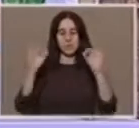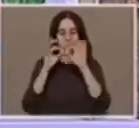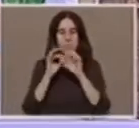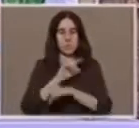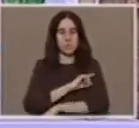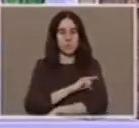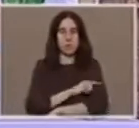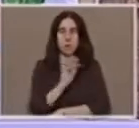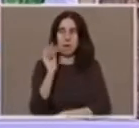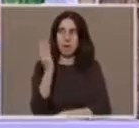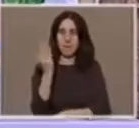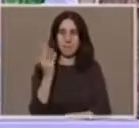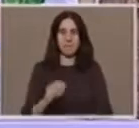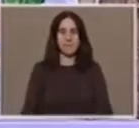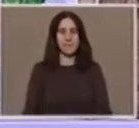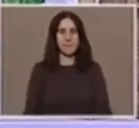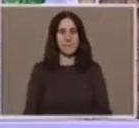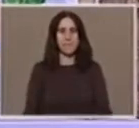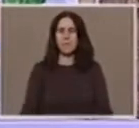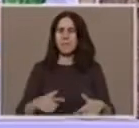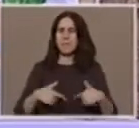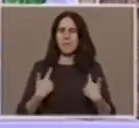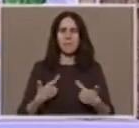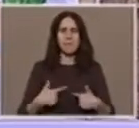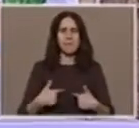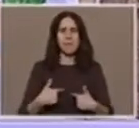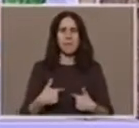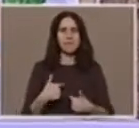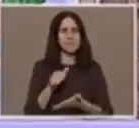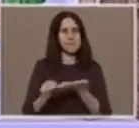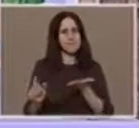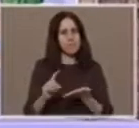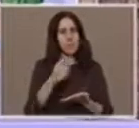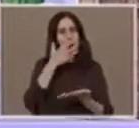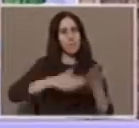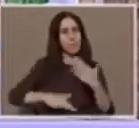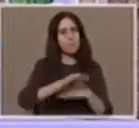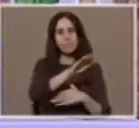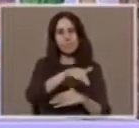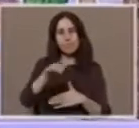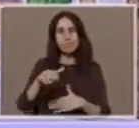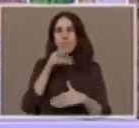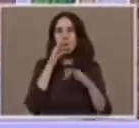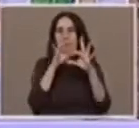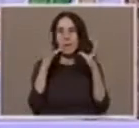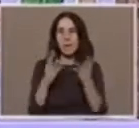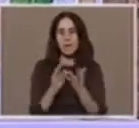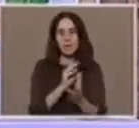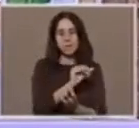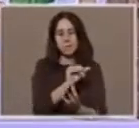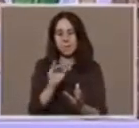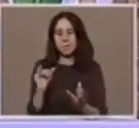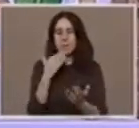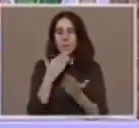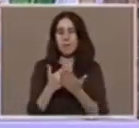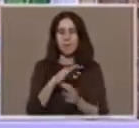Santo. E não cessais de reunir para vós um povo que de um extremo ao outro da terra vos ofereça uma oblação